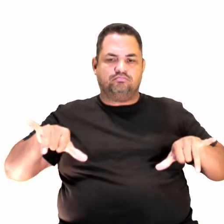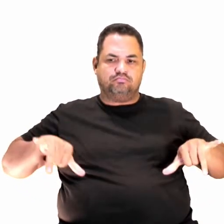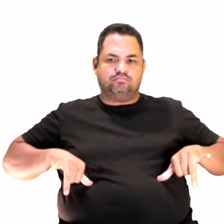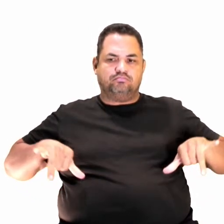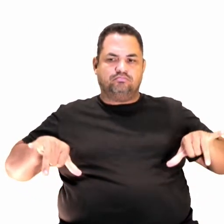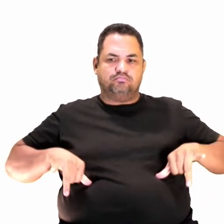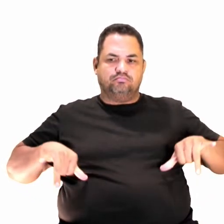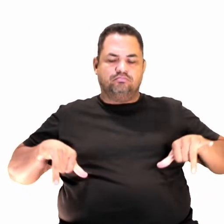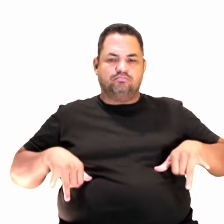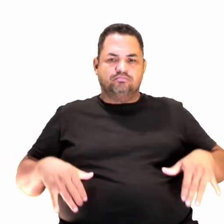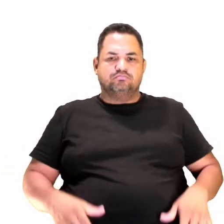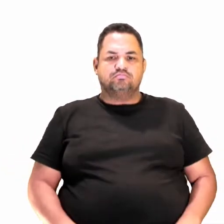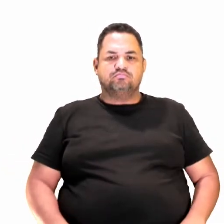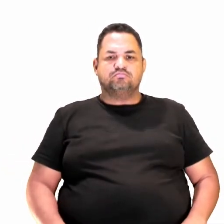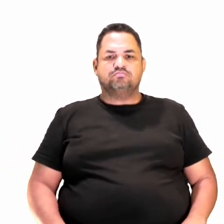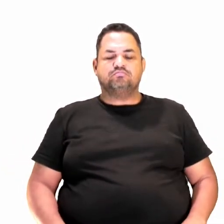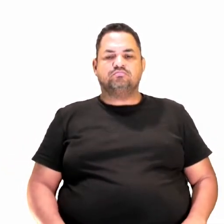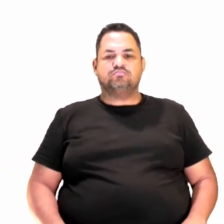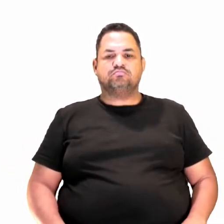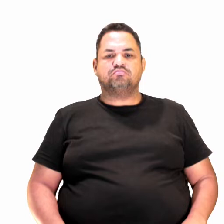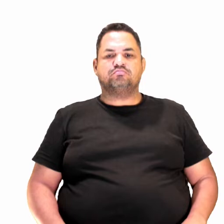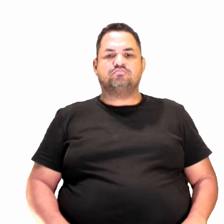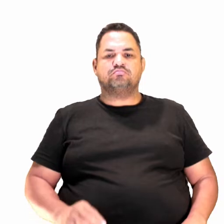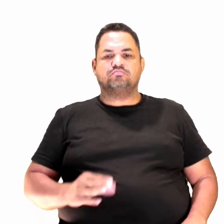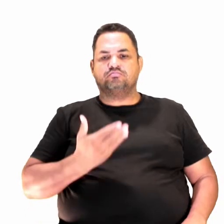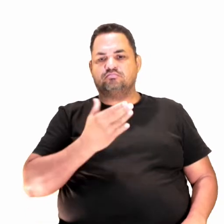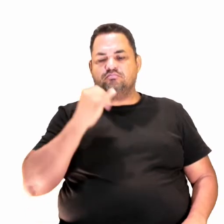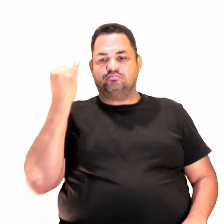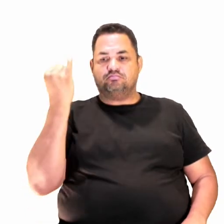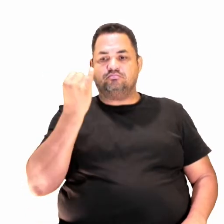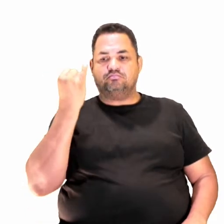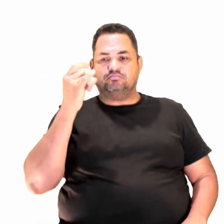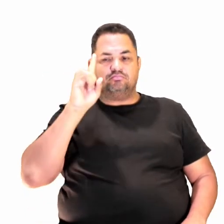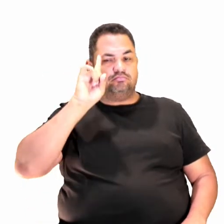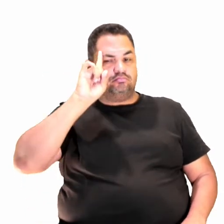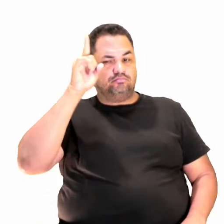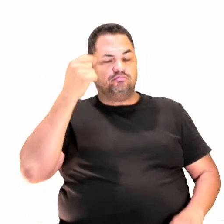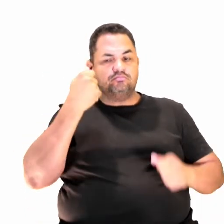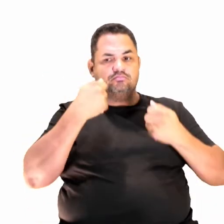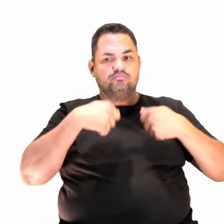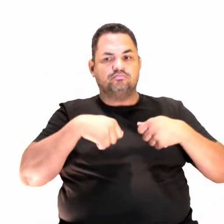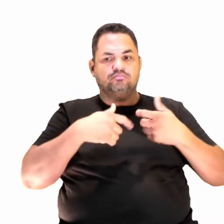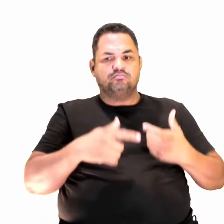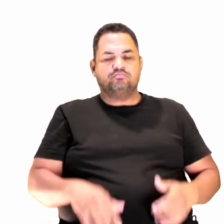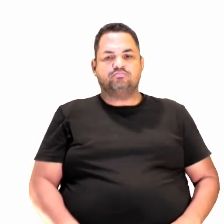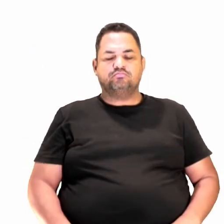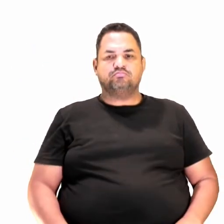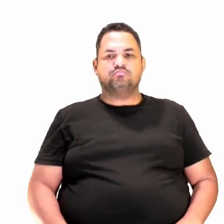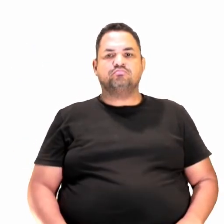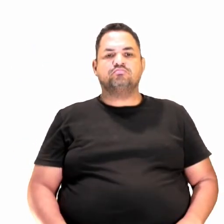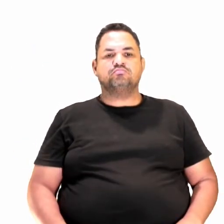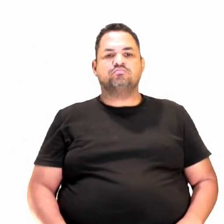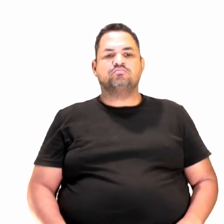porque esse may é importante aqui para dar toda a ideia de possibilidade, posso estar.